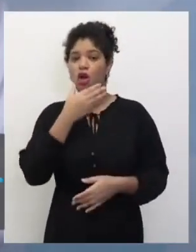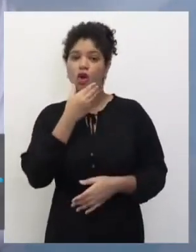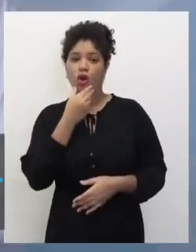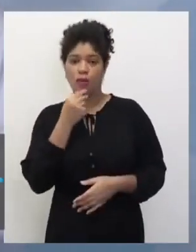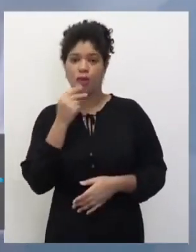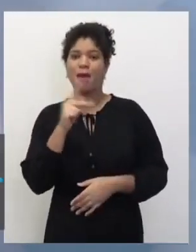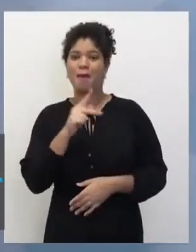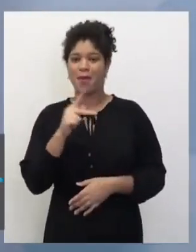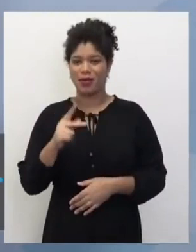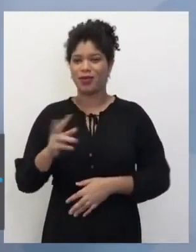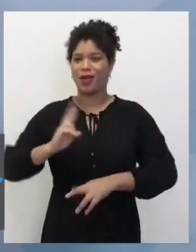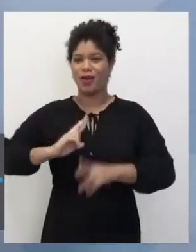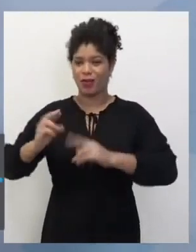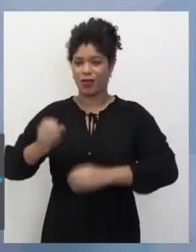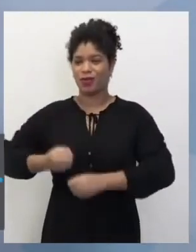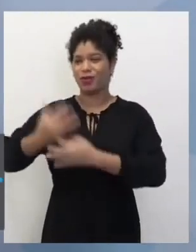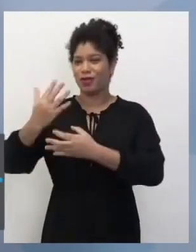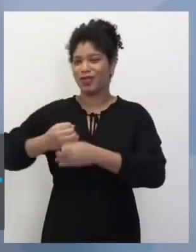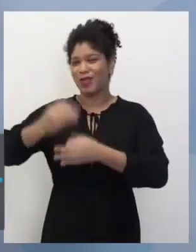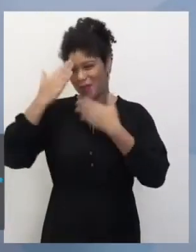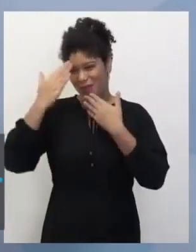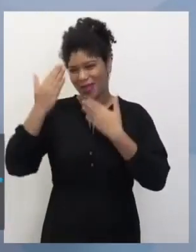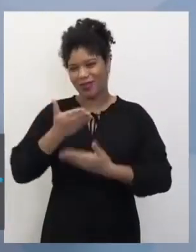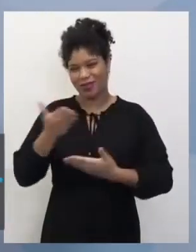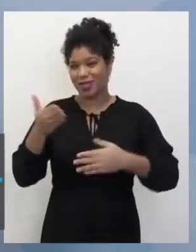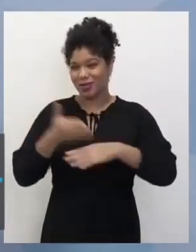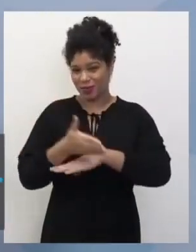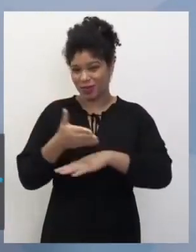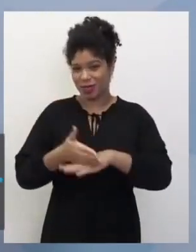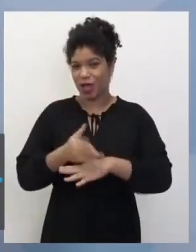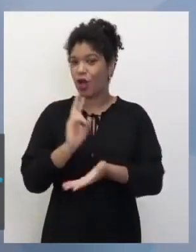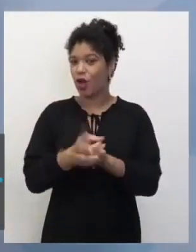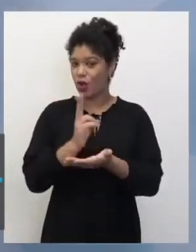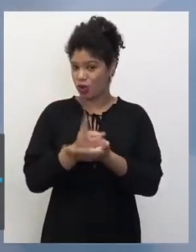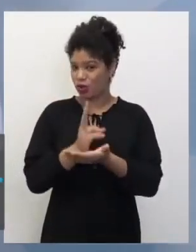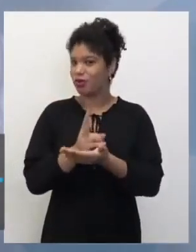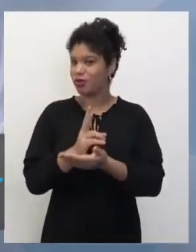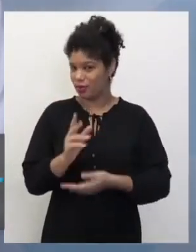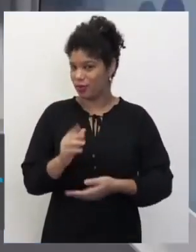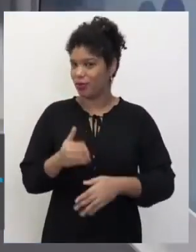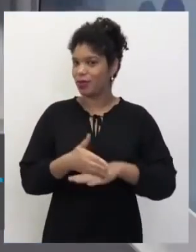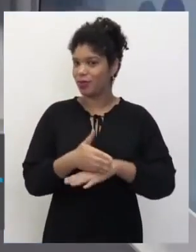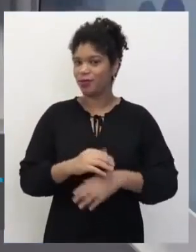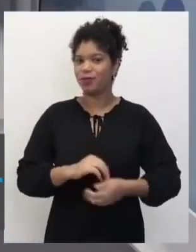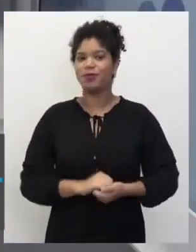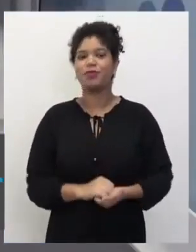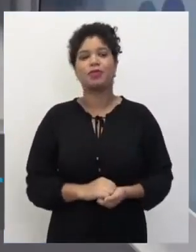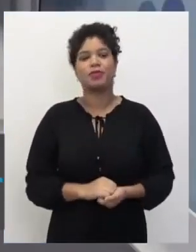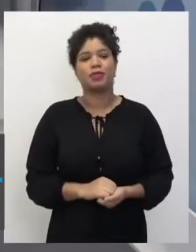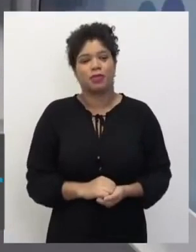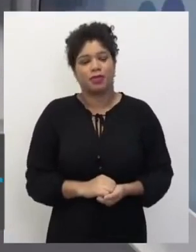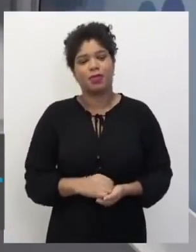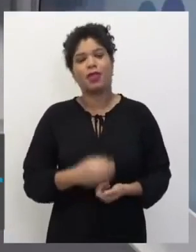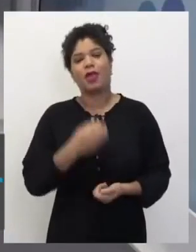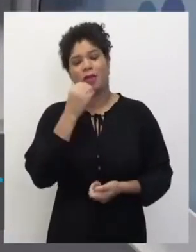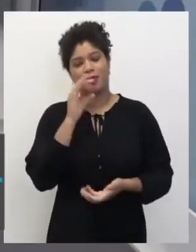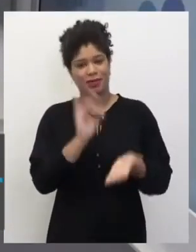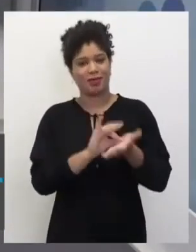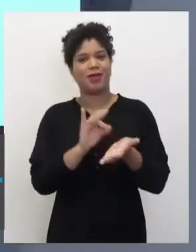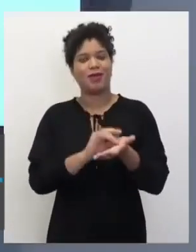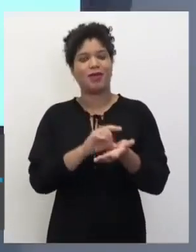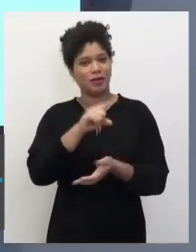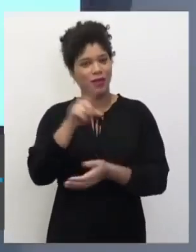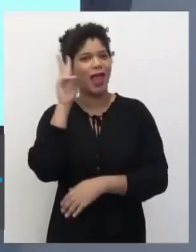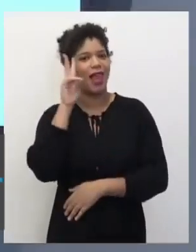algum aluno dele lá. Gente, muito obrigado aí pelas participações. Continuem participando. Bom, realmente, muito obrigada. Eles lembraram